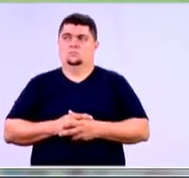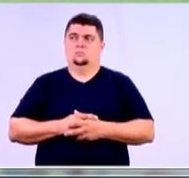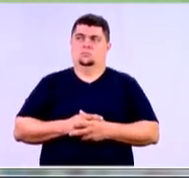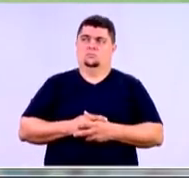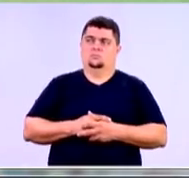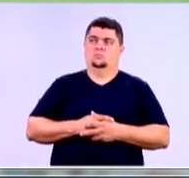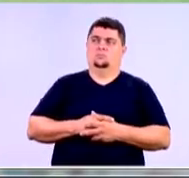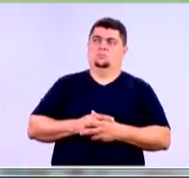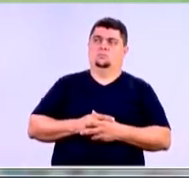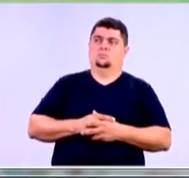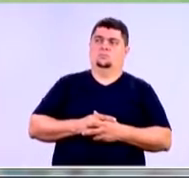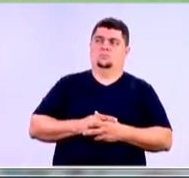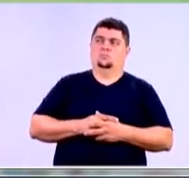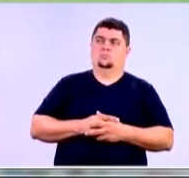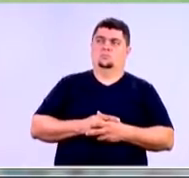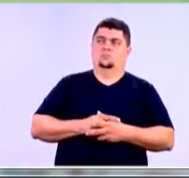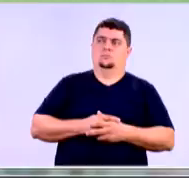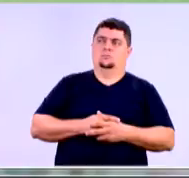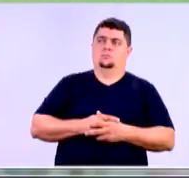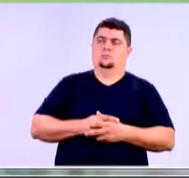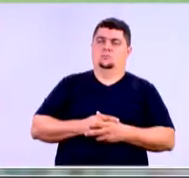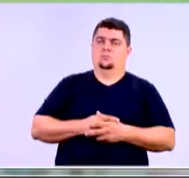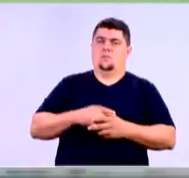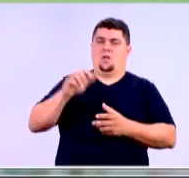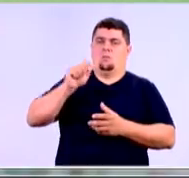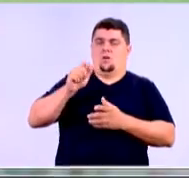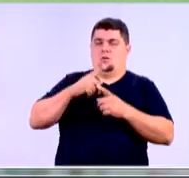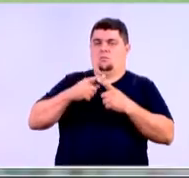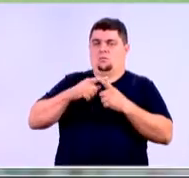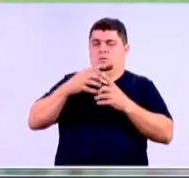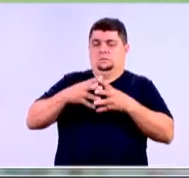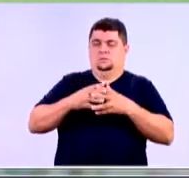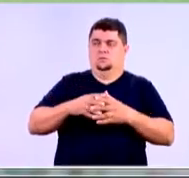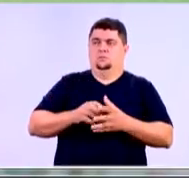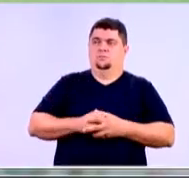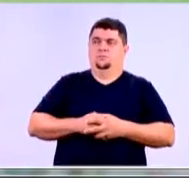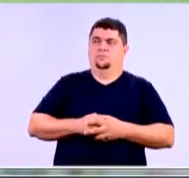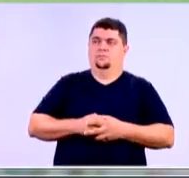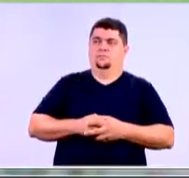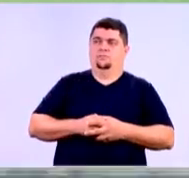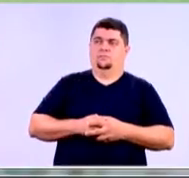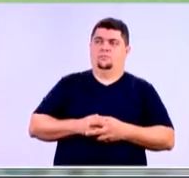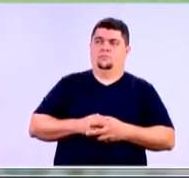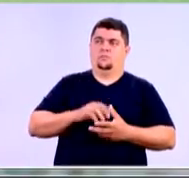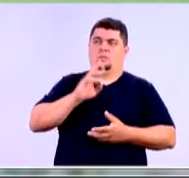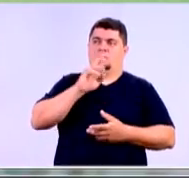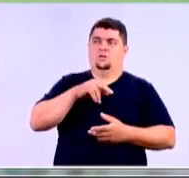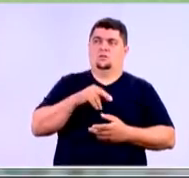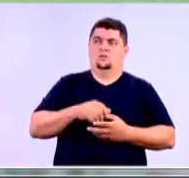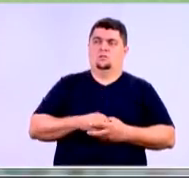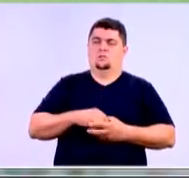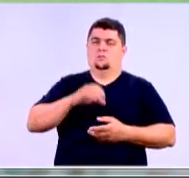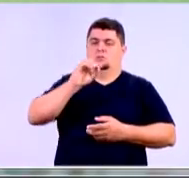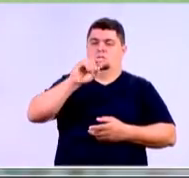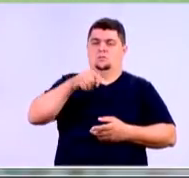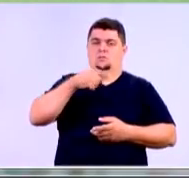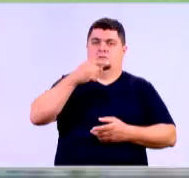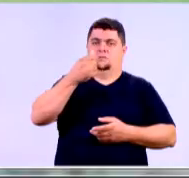Eu vou pagar essa parte de cima só para a gente não confundir o cálculo, tá, gente? Quanto que dá esse resultado, professor? Esse resultado dá